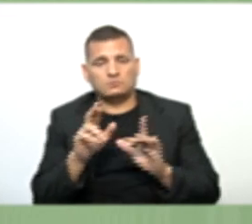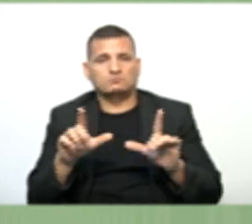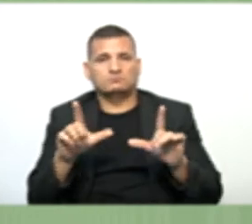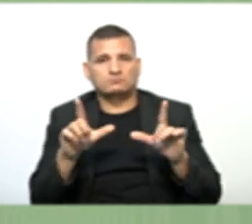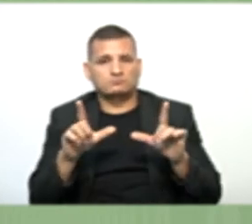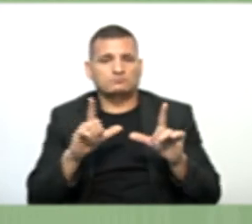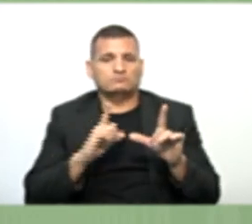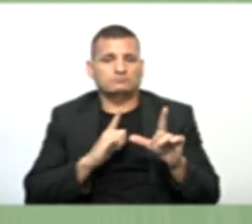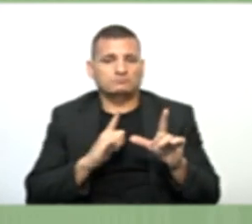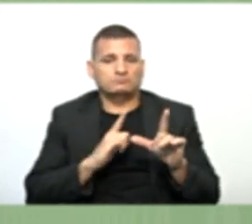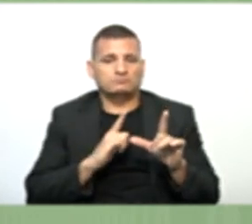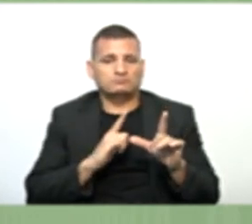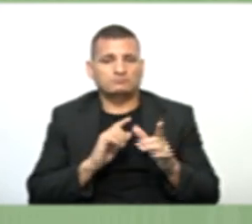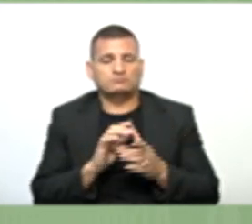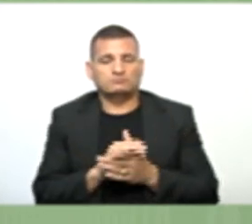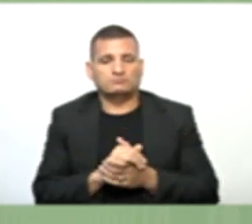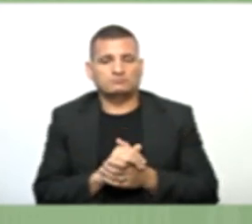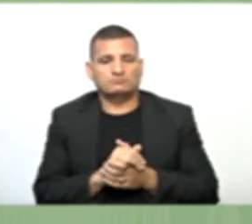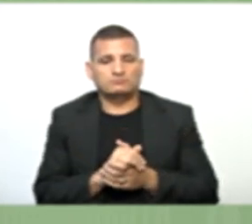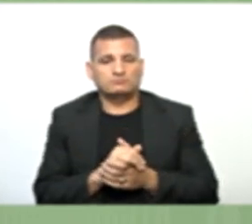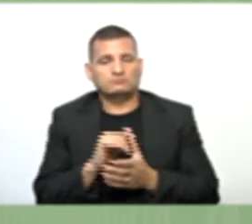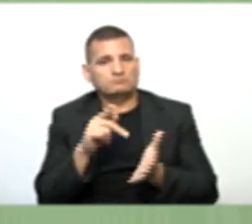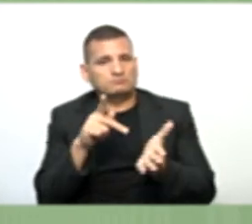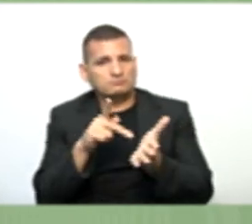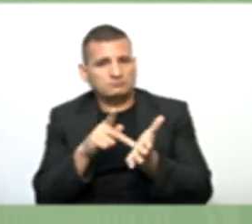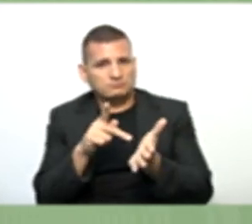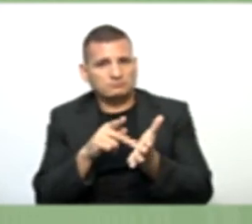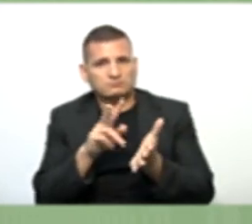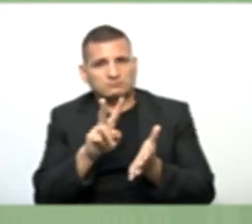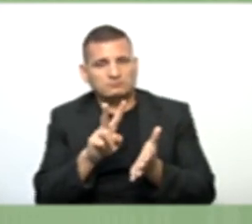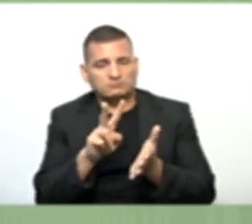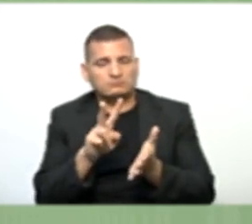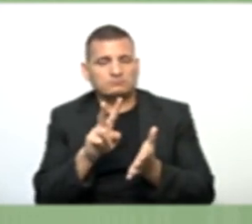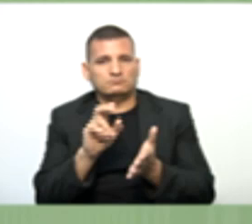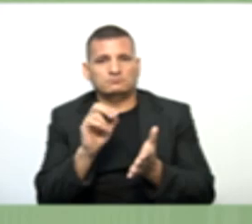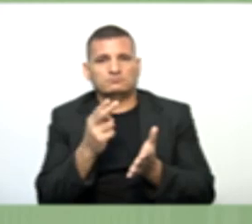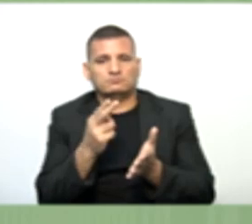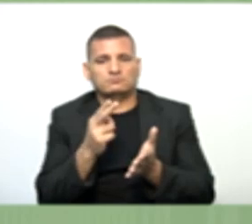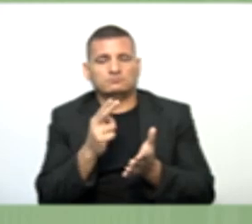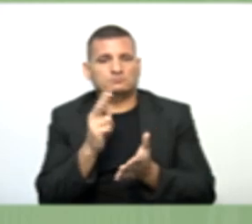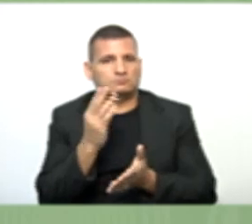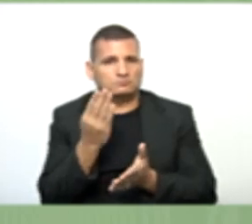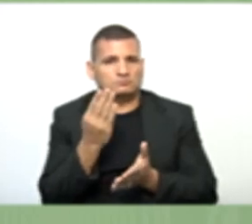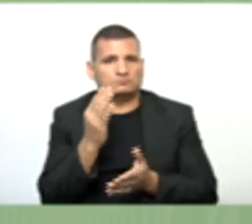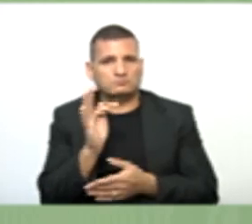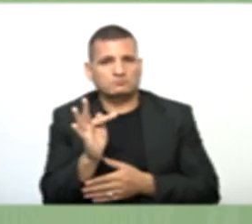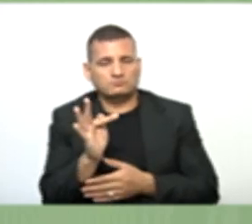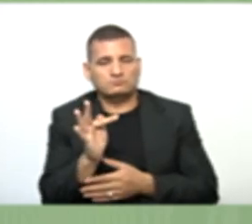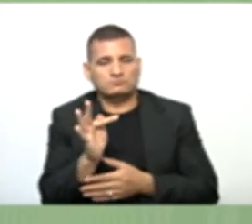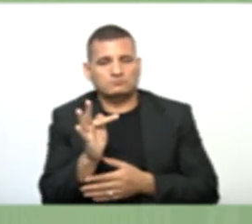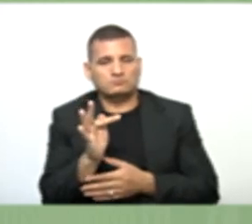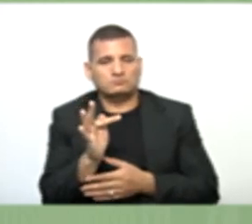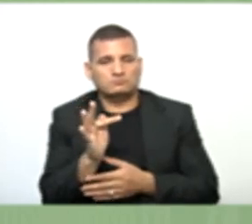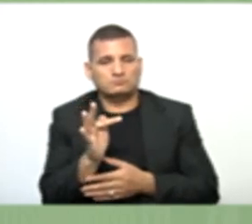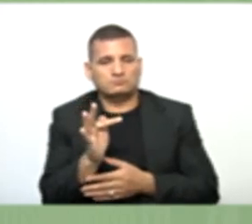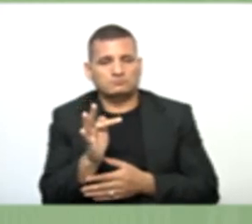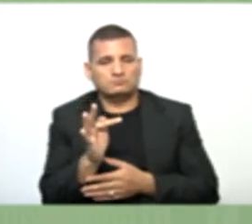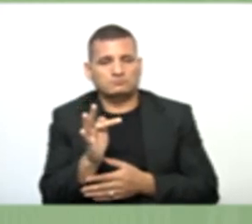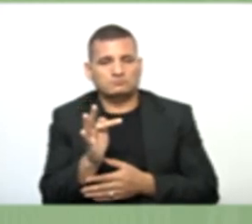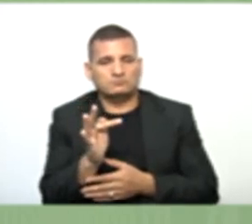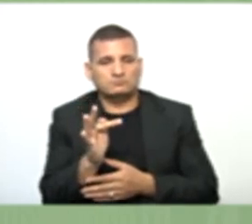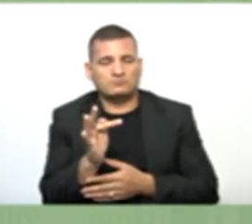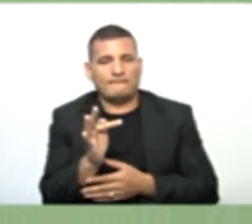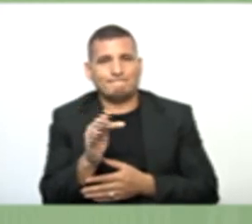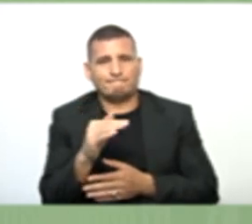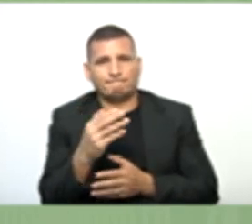retornar verdadeiro, os comandos que estão depois desses dois pontos aqui serão executados. Percebam que é